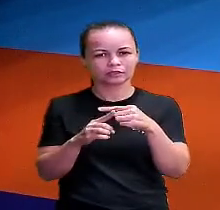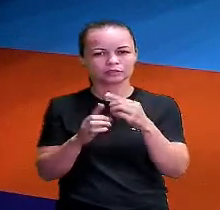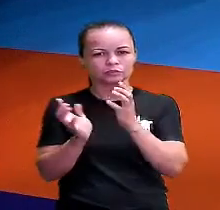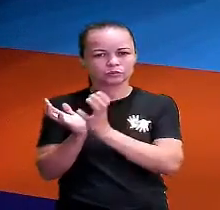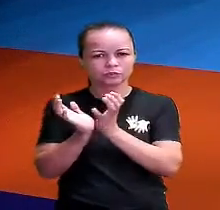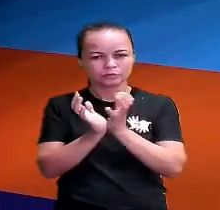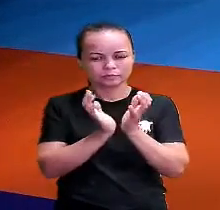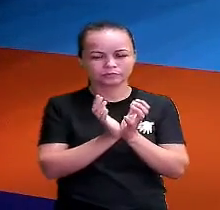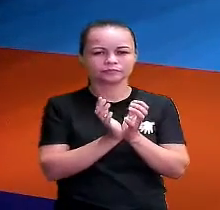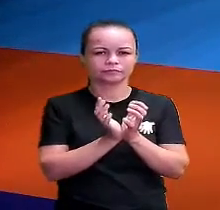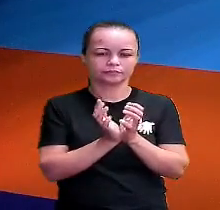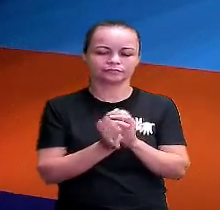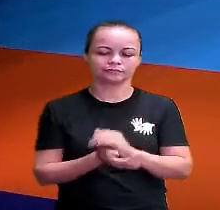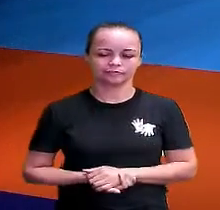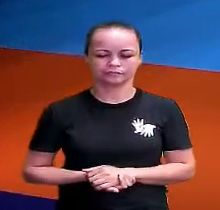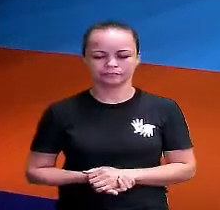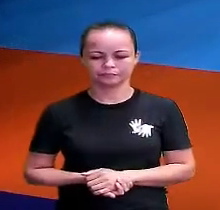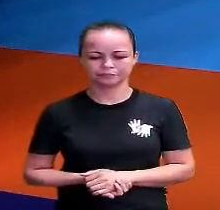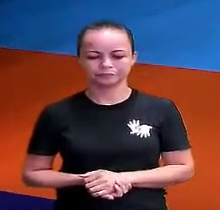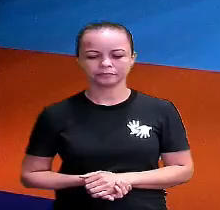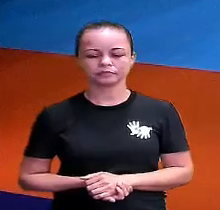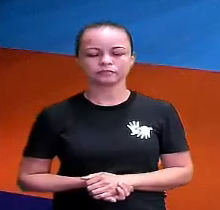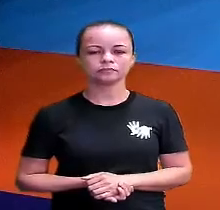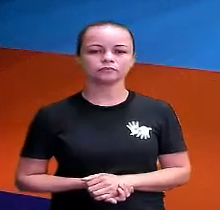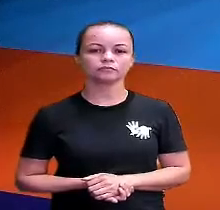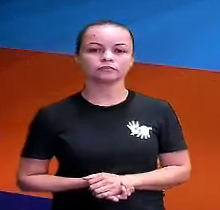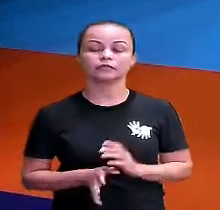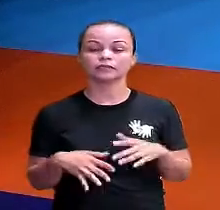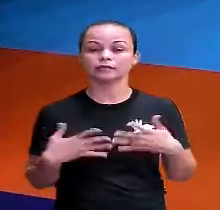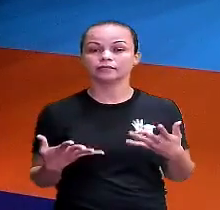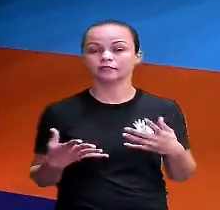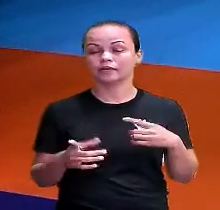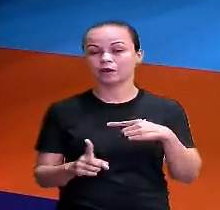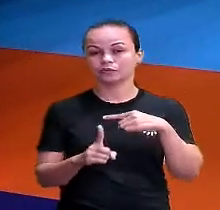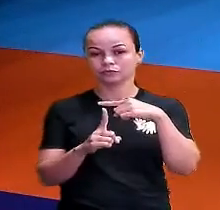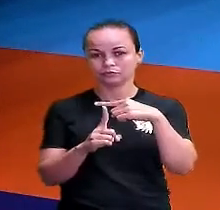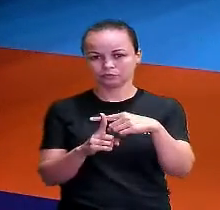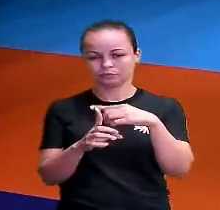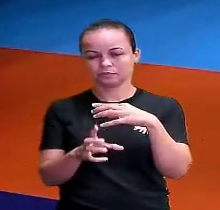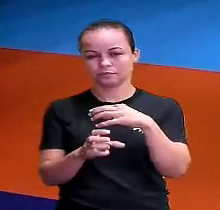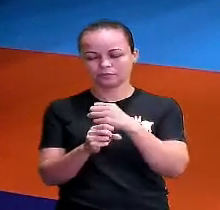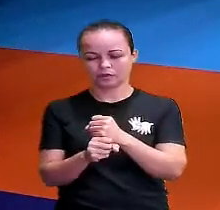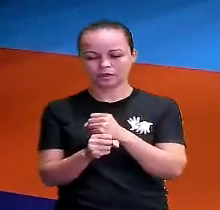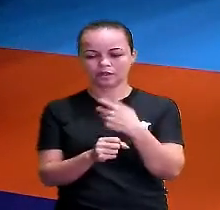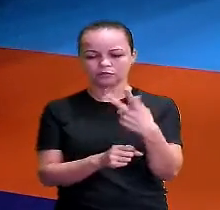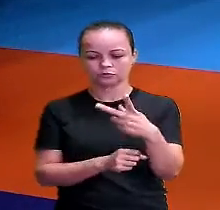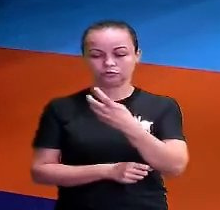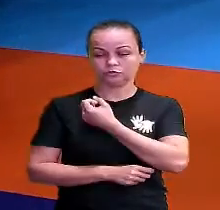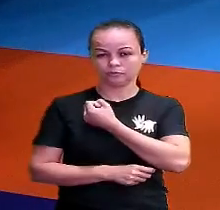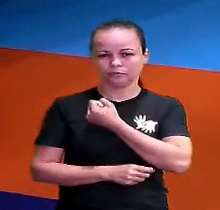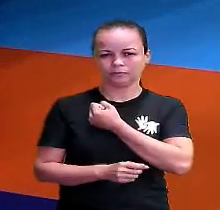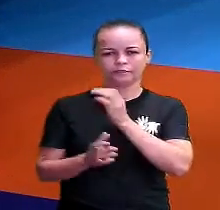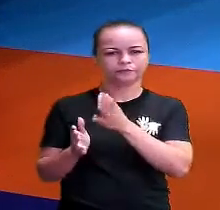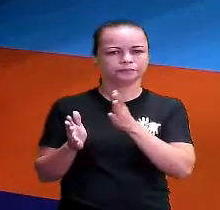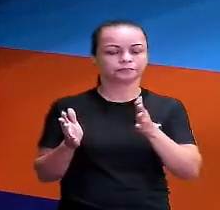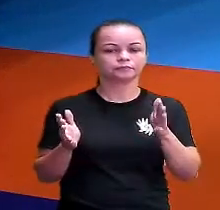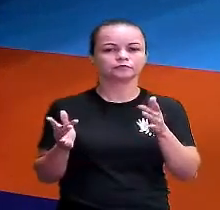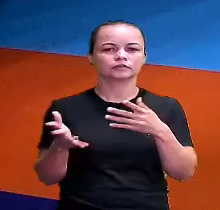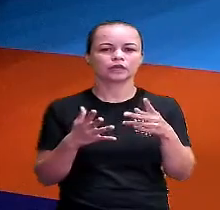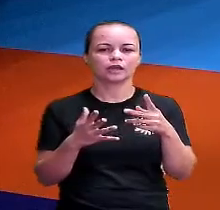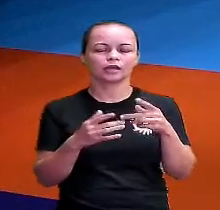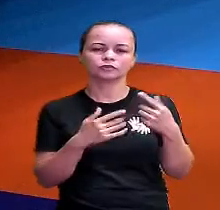sobe um número, sobe dois, tá certo? E aí, ao somar os algarismos em uma ordem, caso o resultado